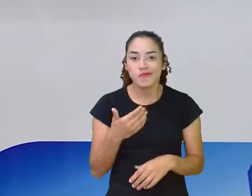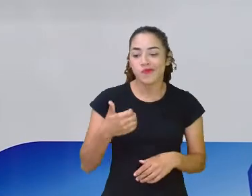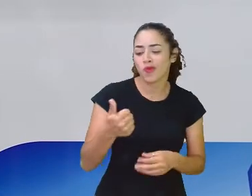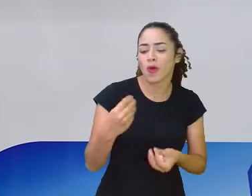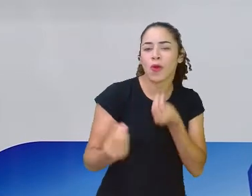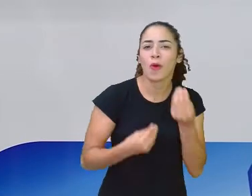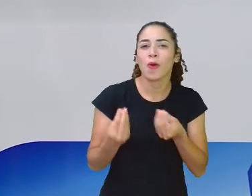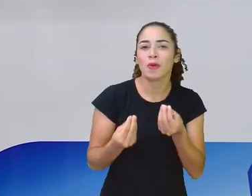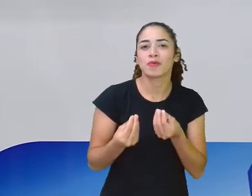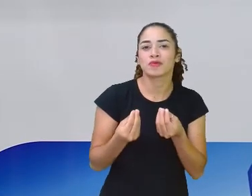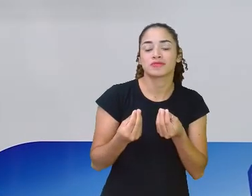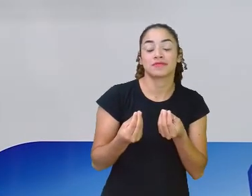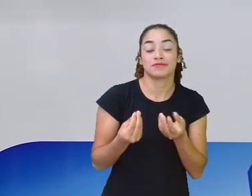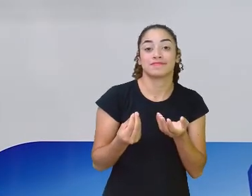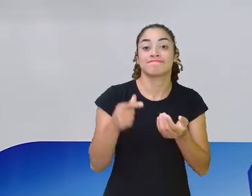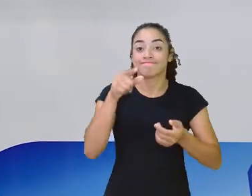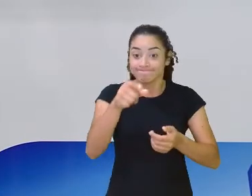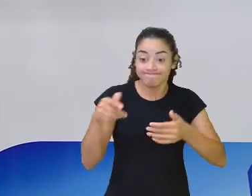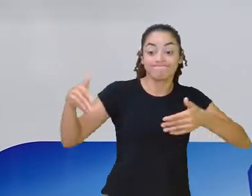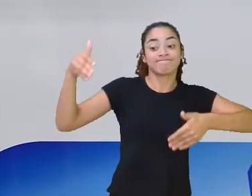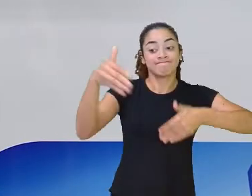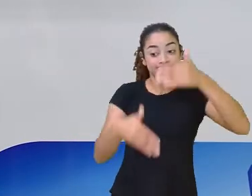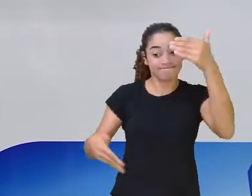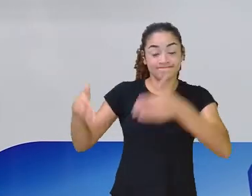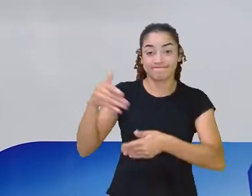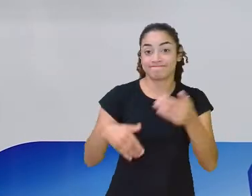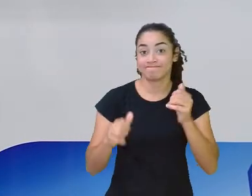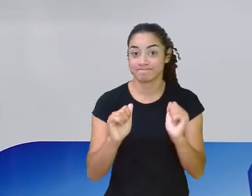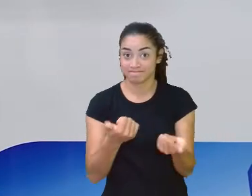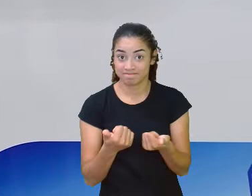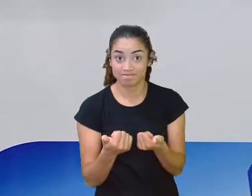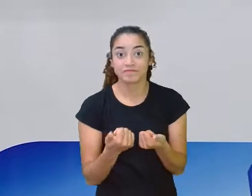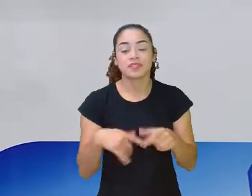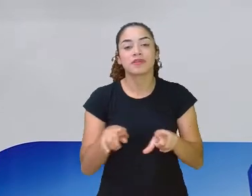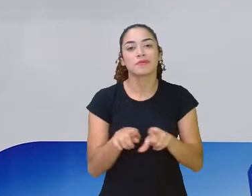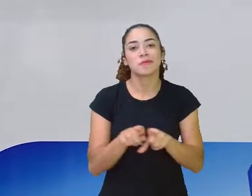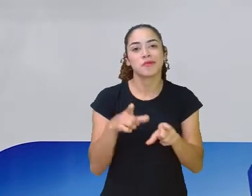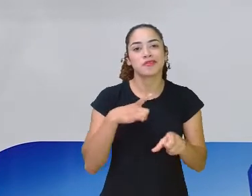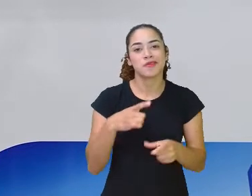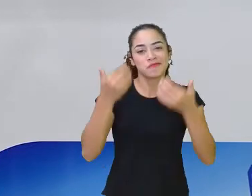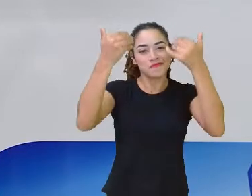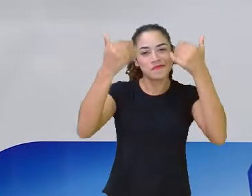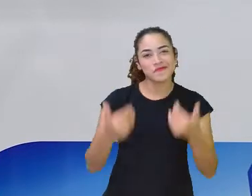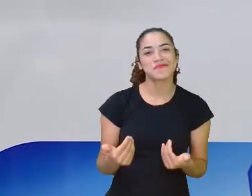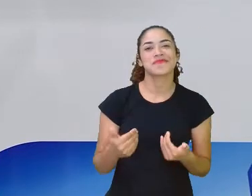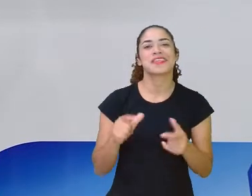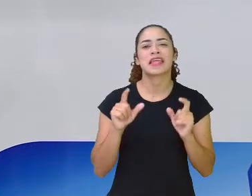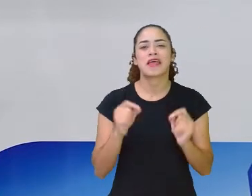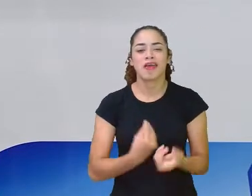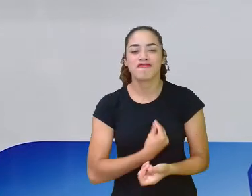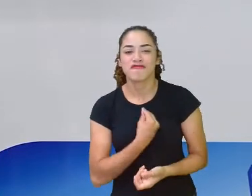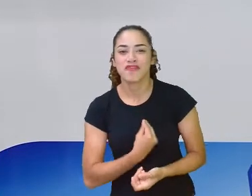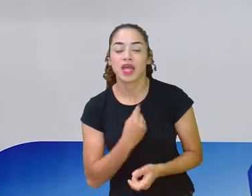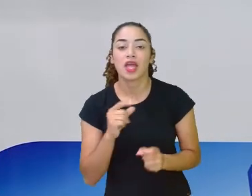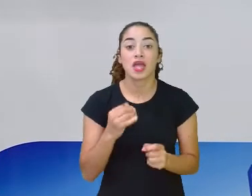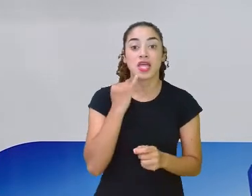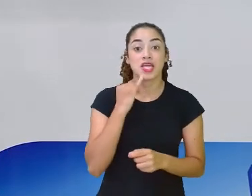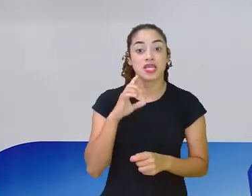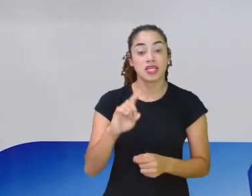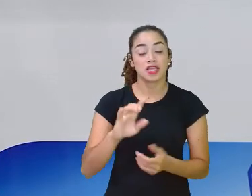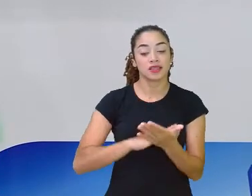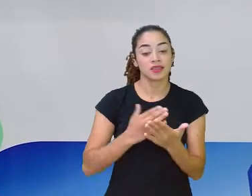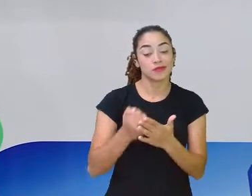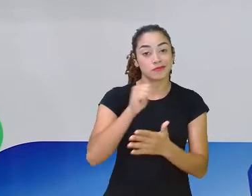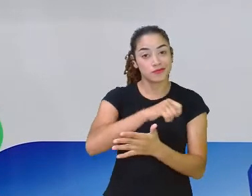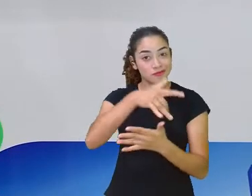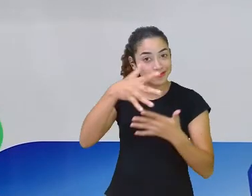mais interessante com a participação de vocês. Temos também aqui no cantinho da tela a presença de Ingrid, nossa